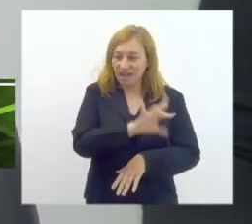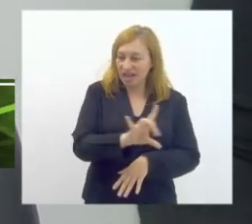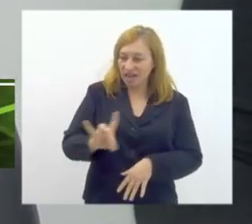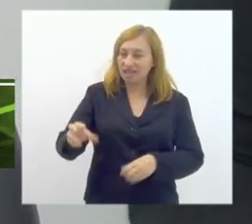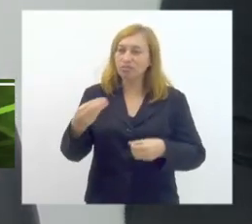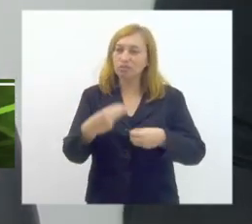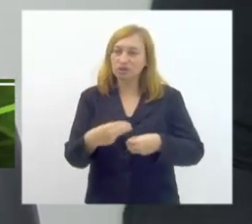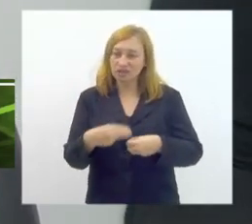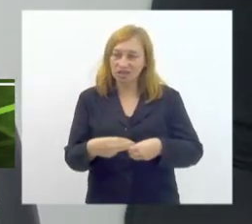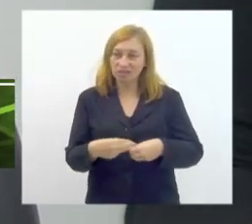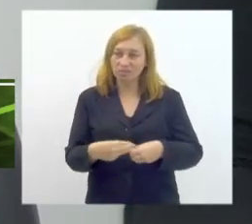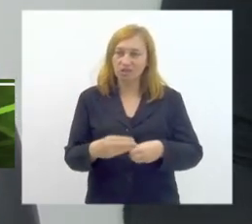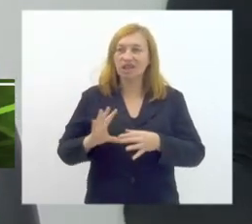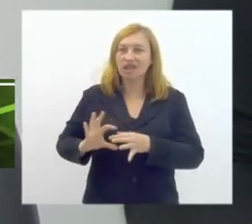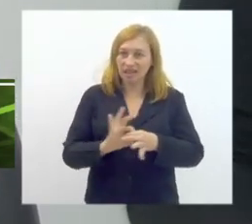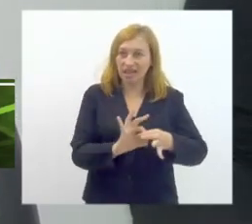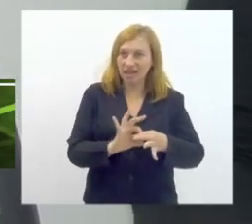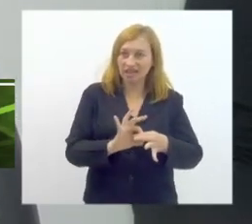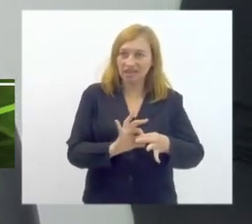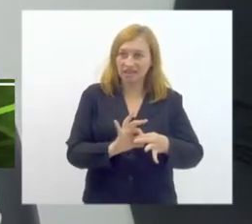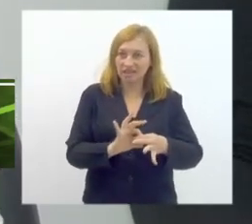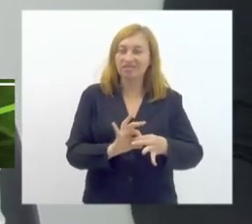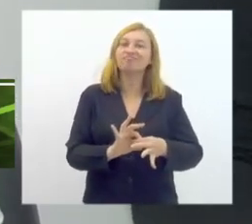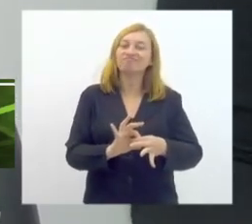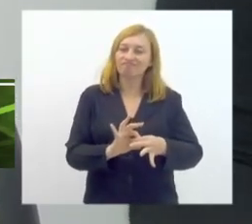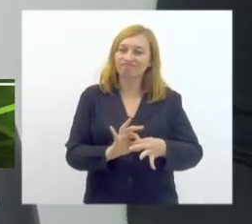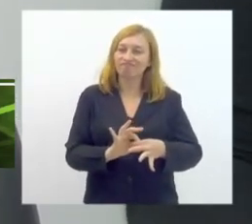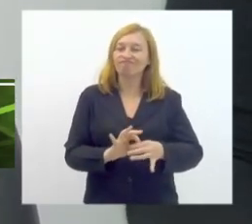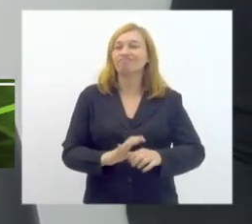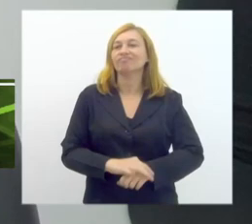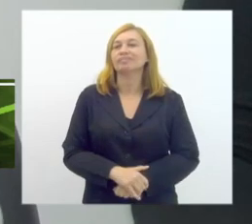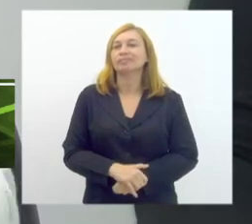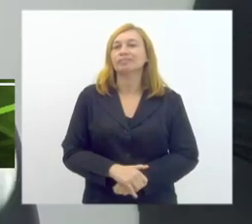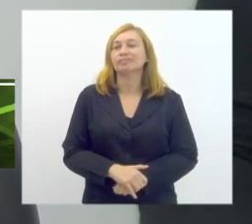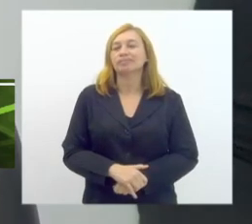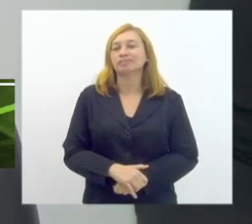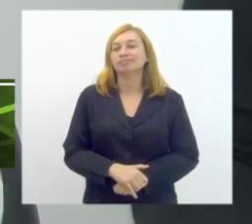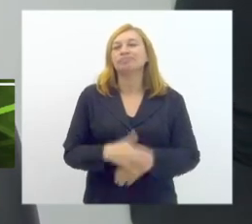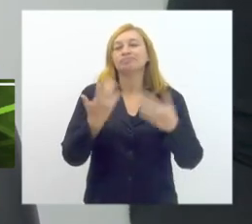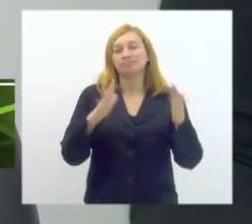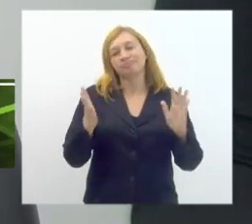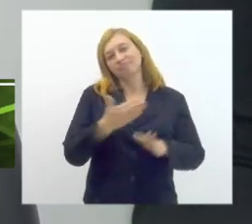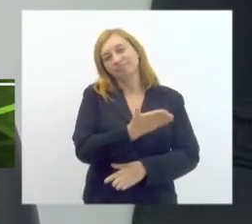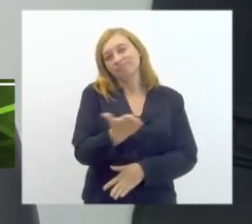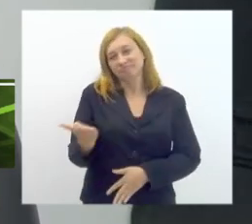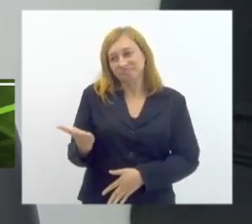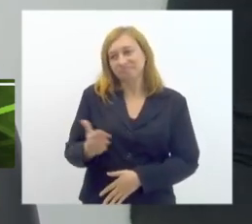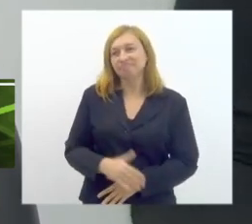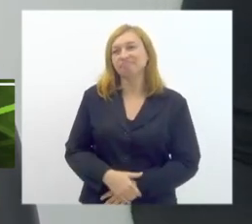que esteja nele, inserido nesse processo. Então, quero saudar a todos,